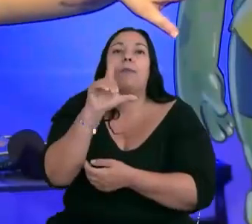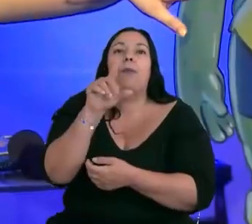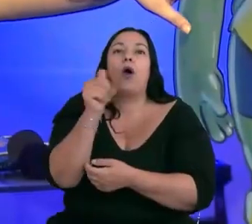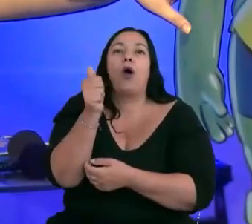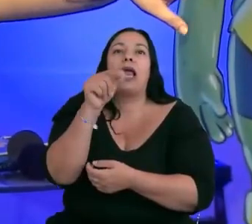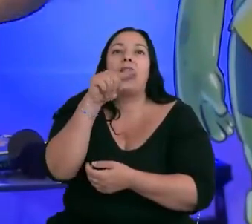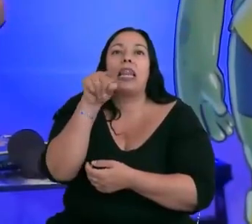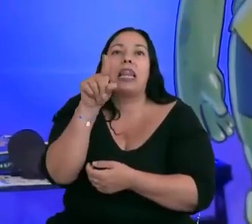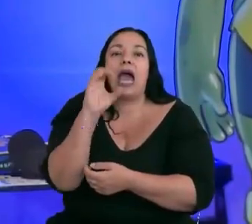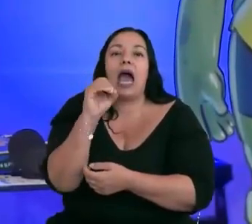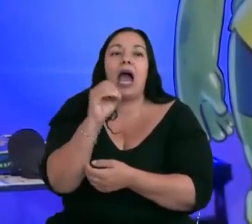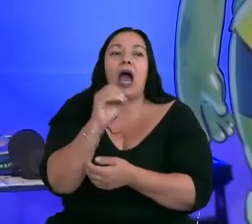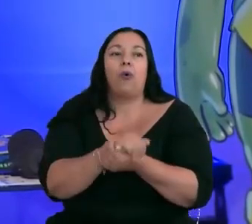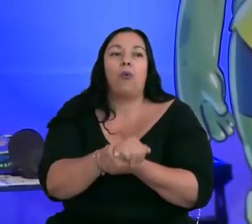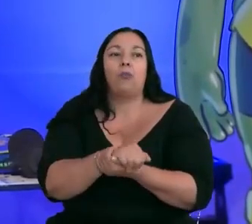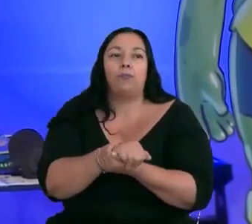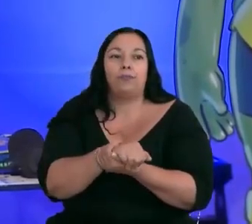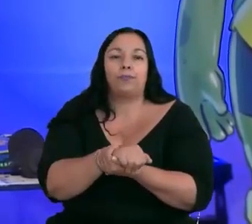Então, produção?